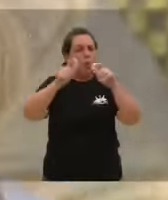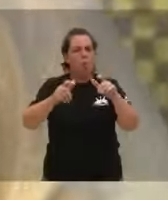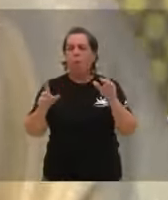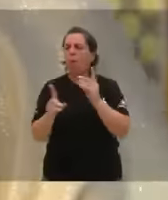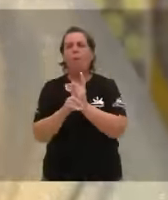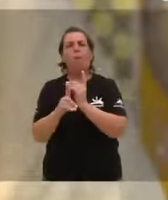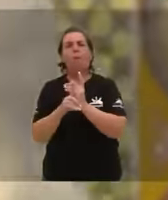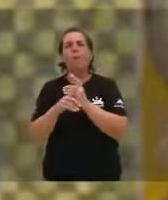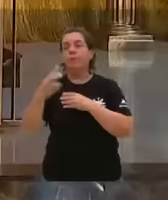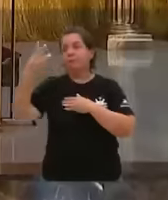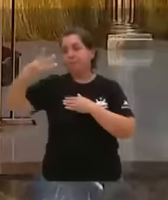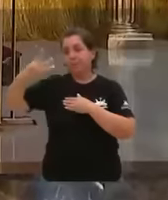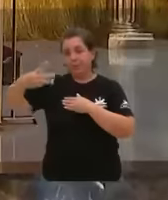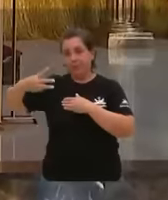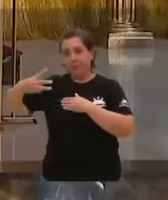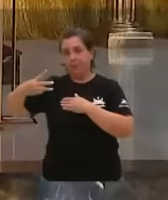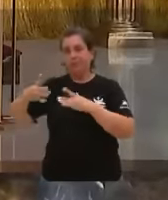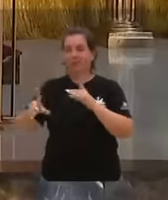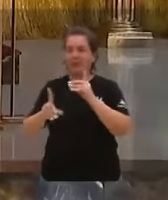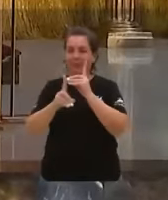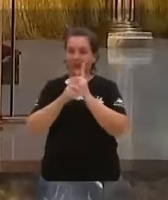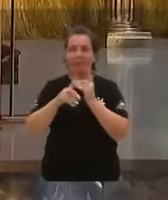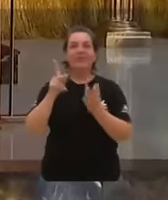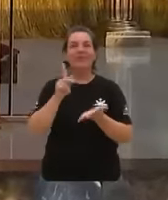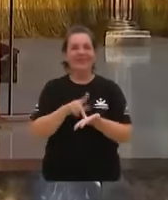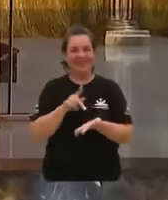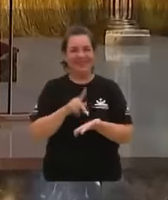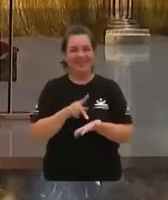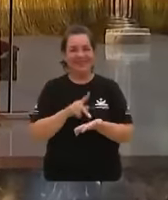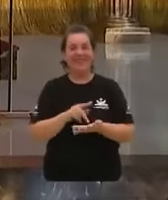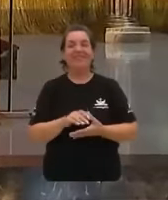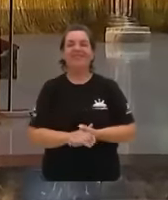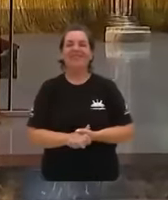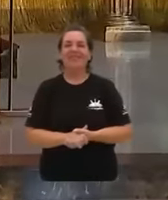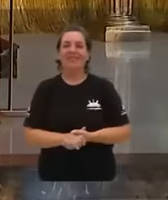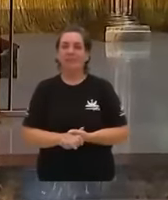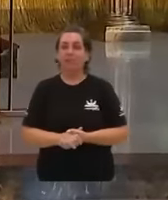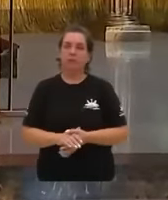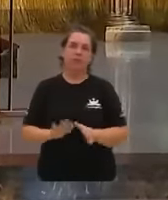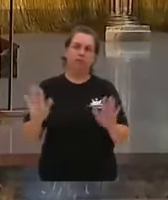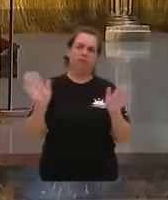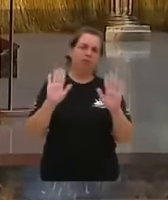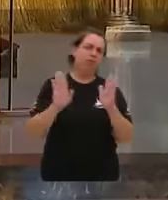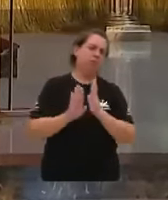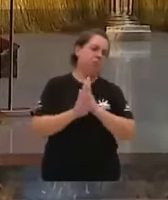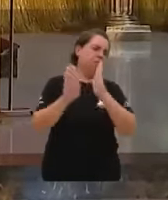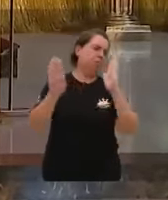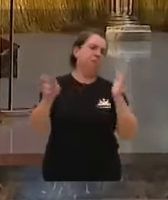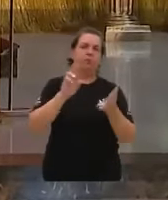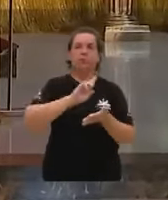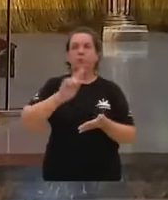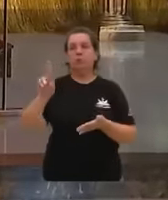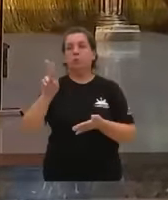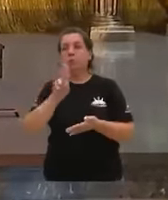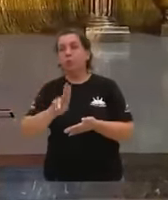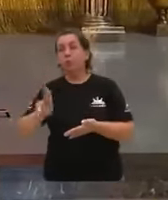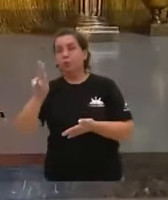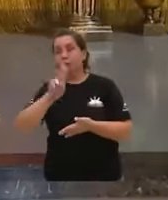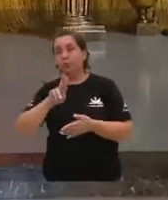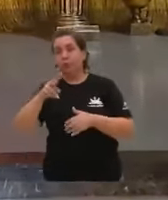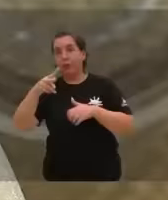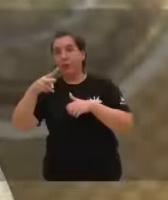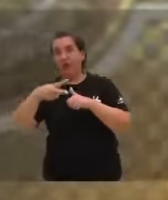achar; terceiro, ter achado de fato. Não é por acaso que nosso Senhor usou estes verbos.